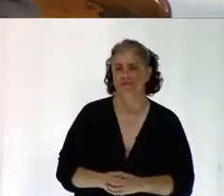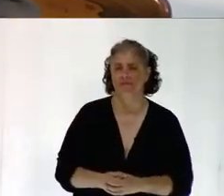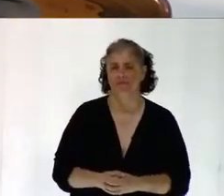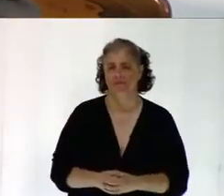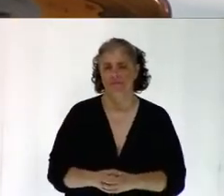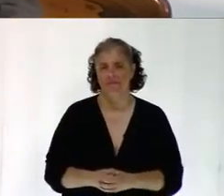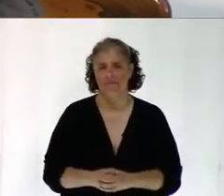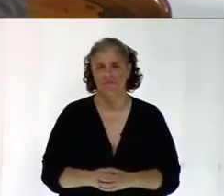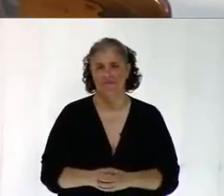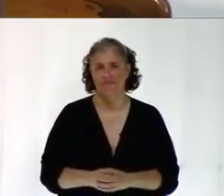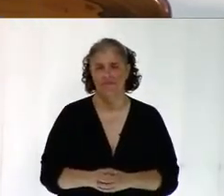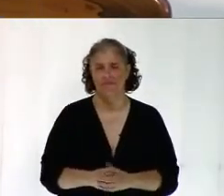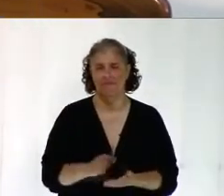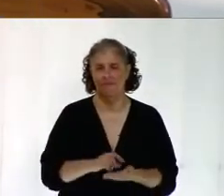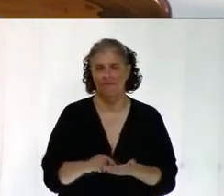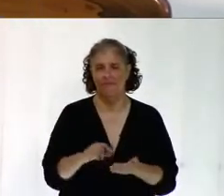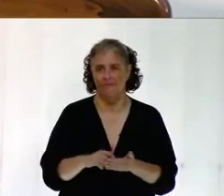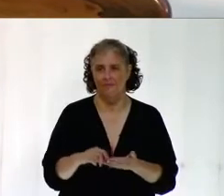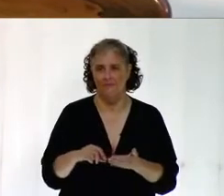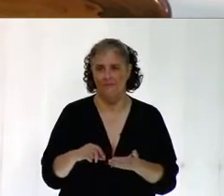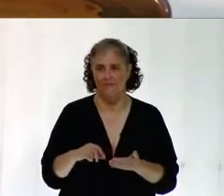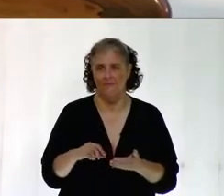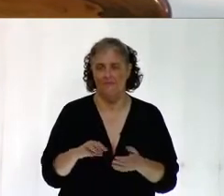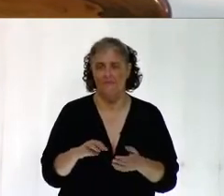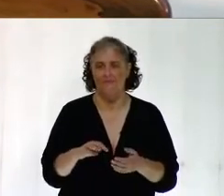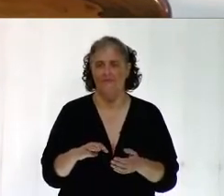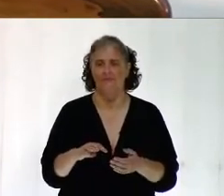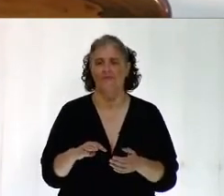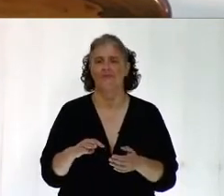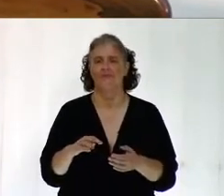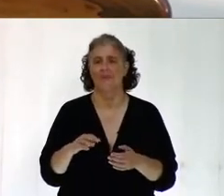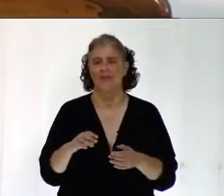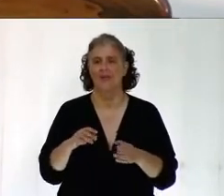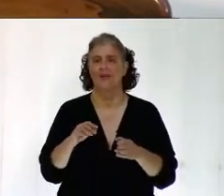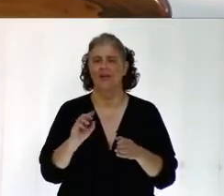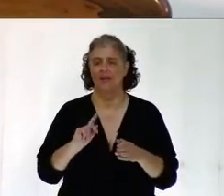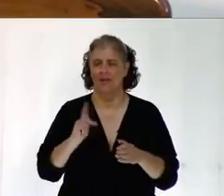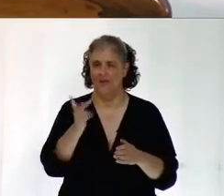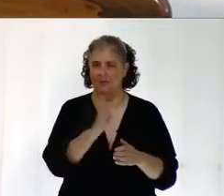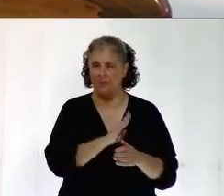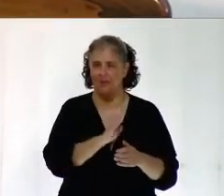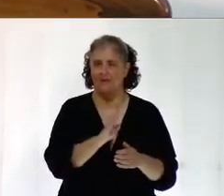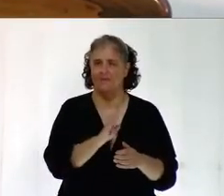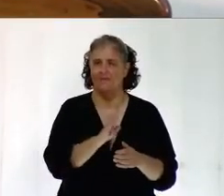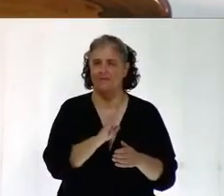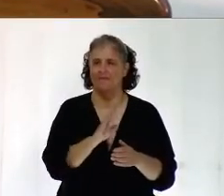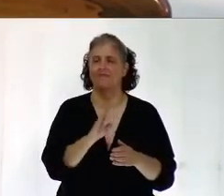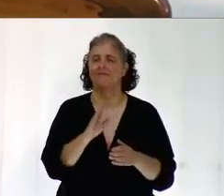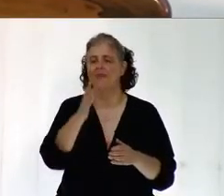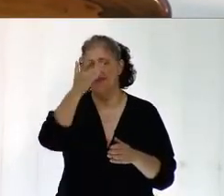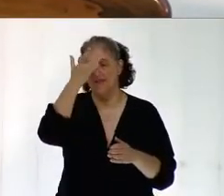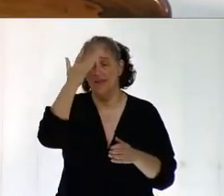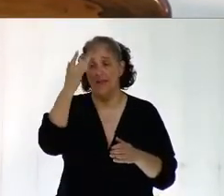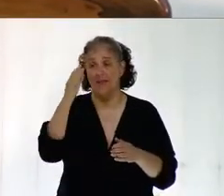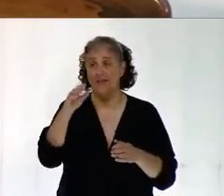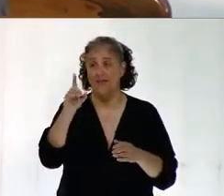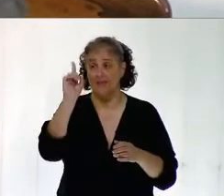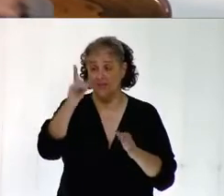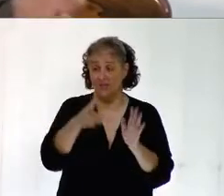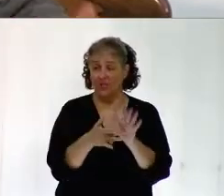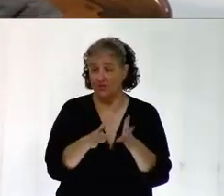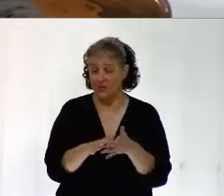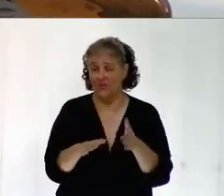em hebreus 2 18 dias ele sofreu para socorrer quem quer socorro os